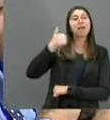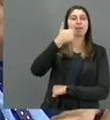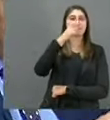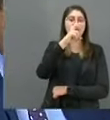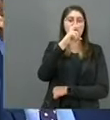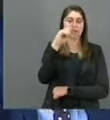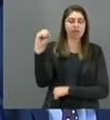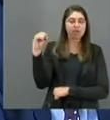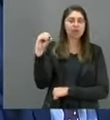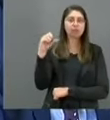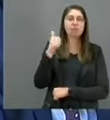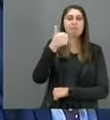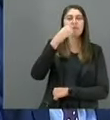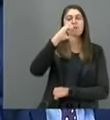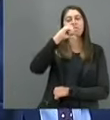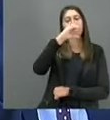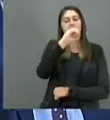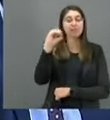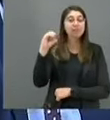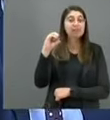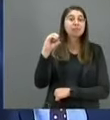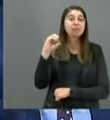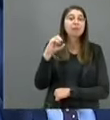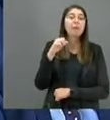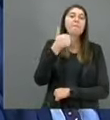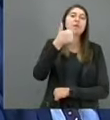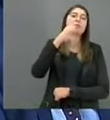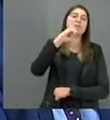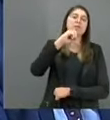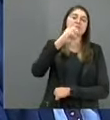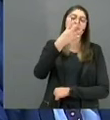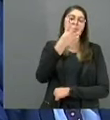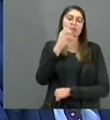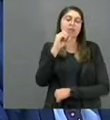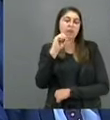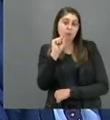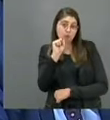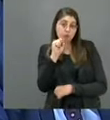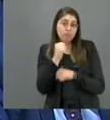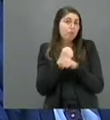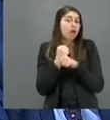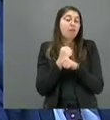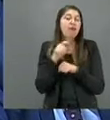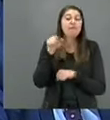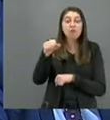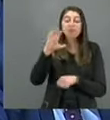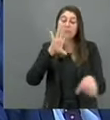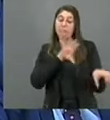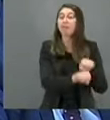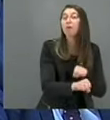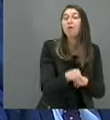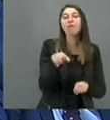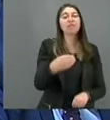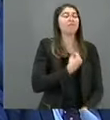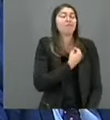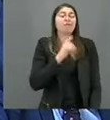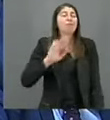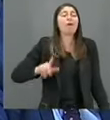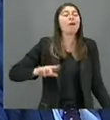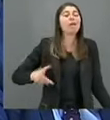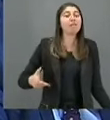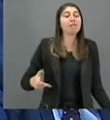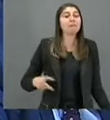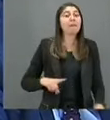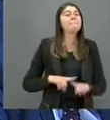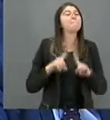em 1900, em 1948. Não foi você quem mandou, você não estava lá.